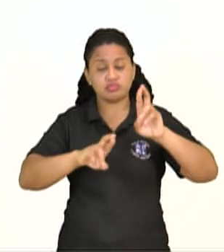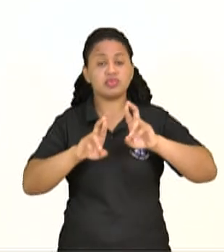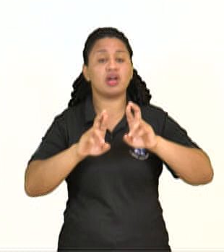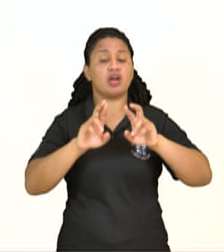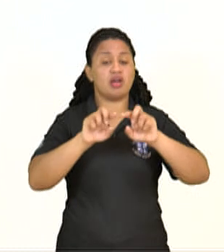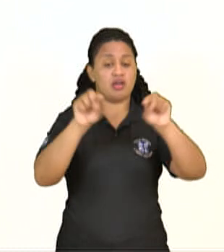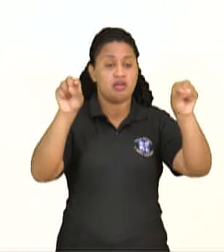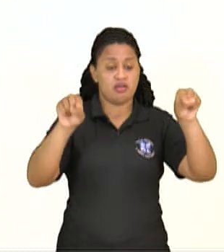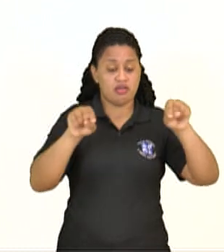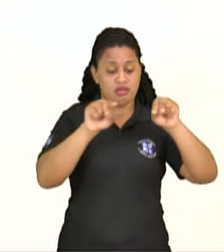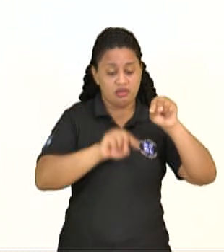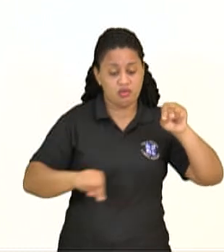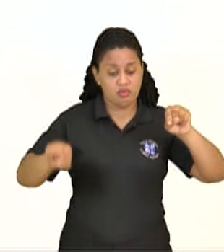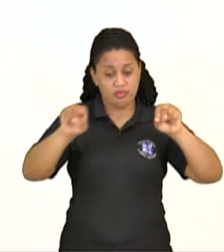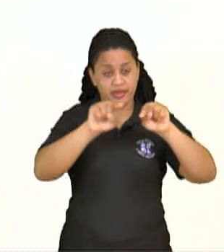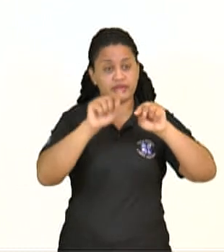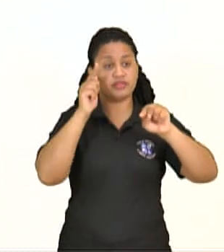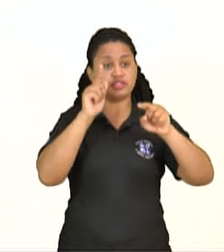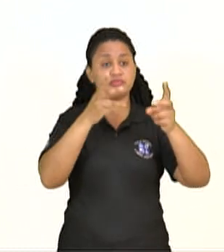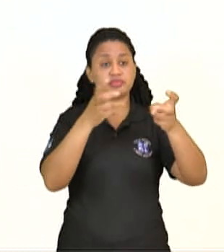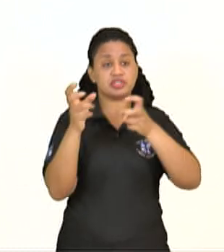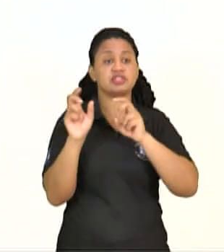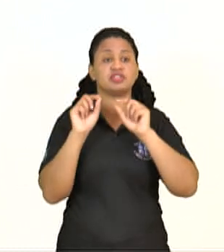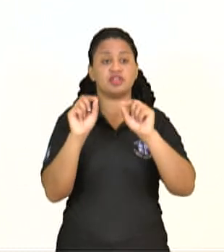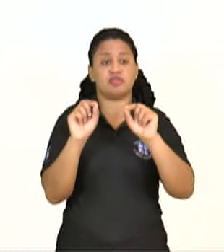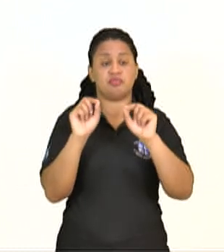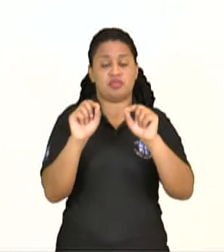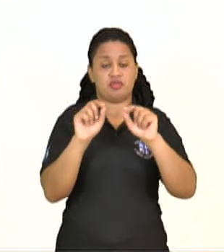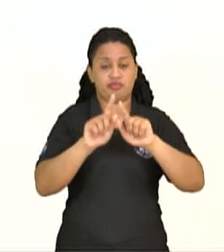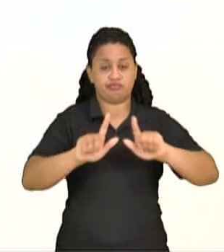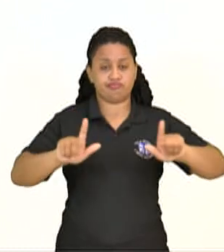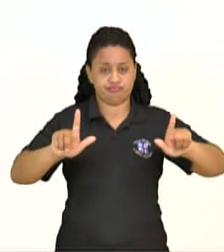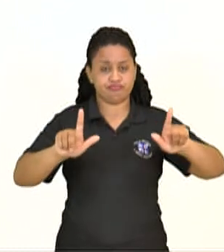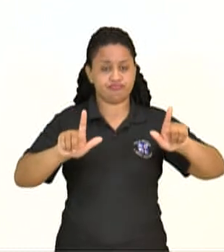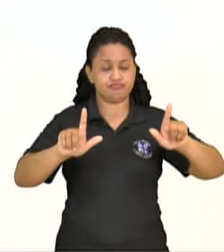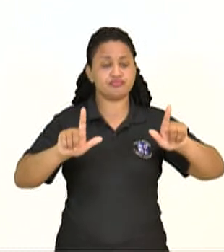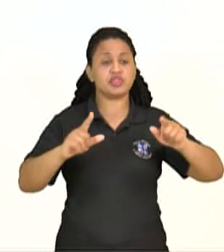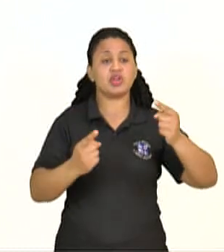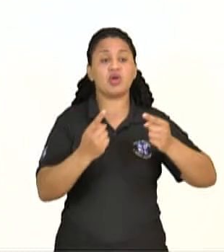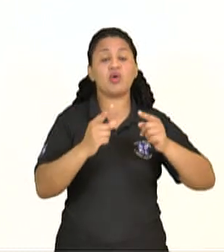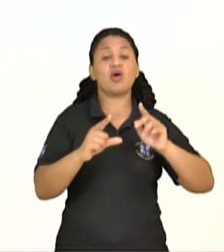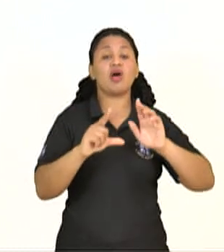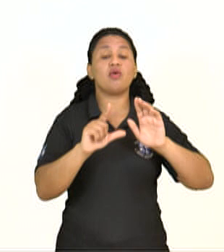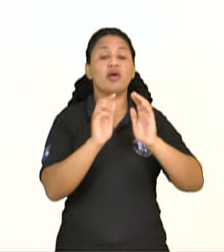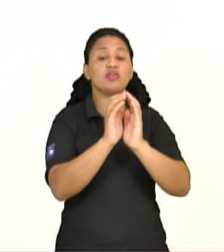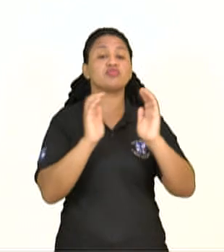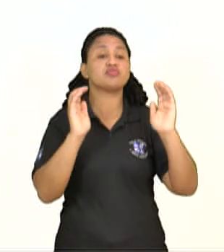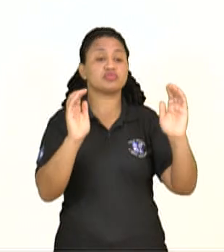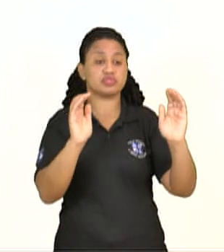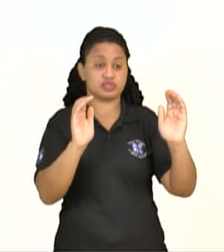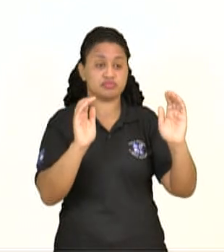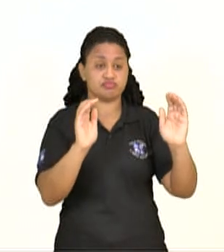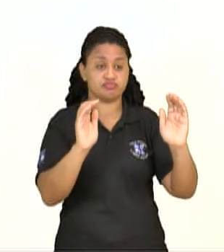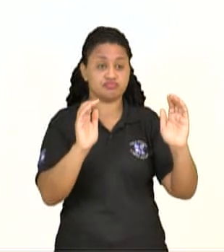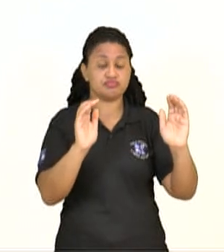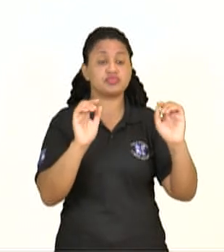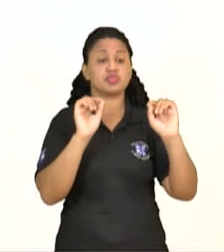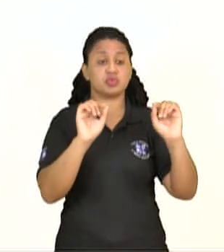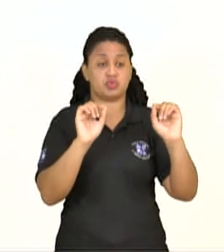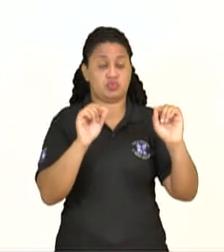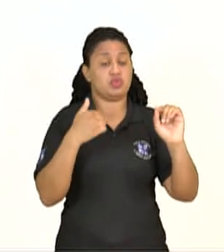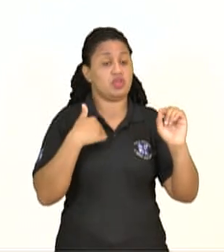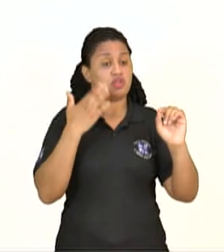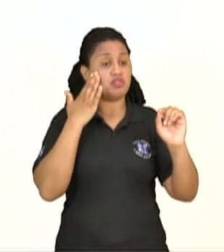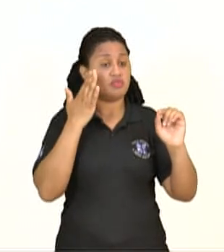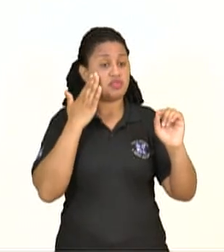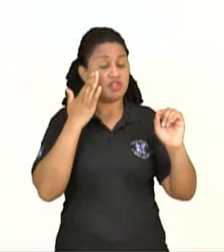que a gente pode pensar nisso? Ó, considerando o esquema da quadra, qual é a lei da função A, né, que